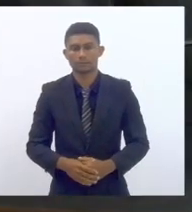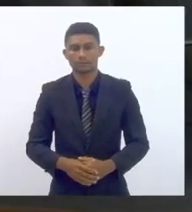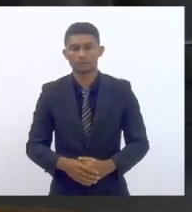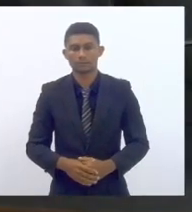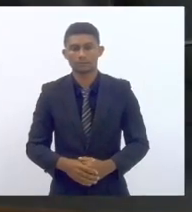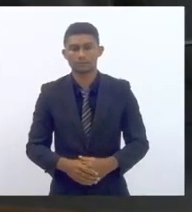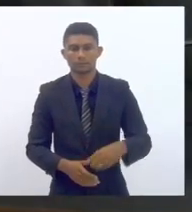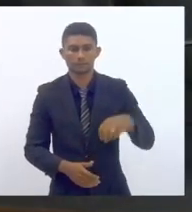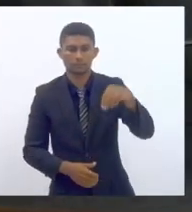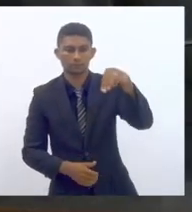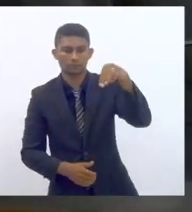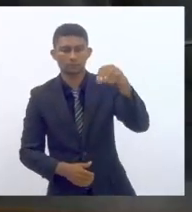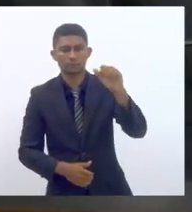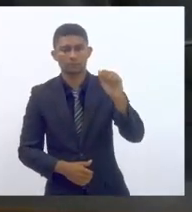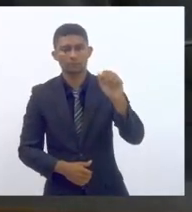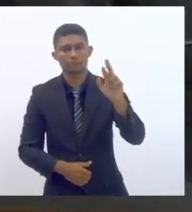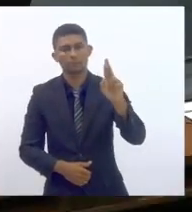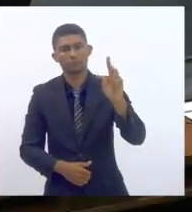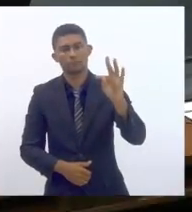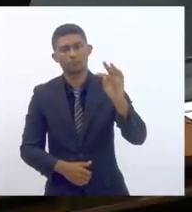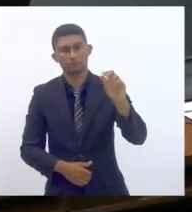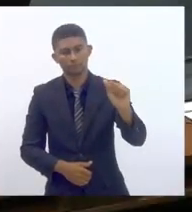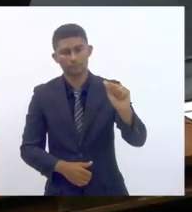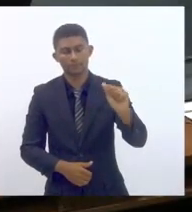Deputada Marta Rocha.